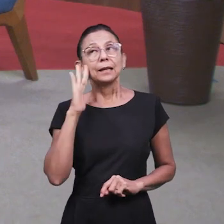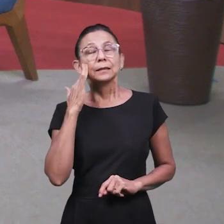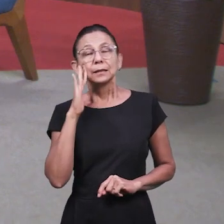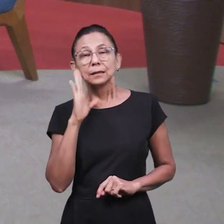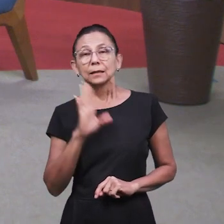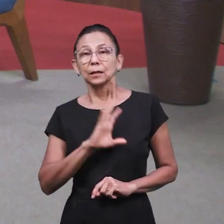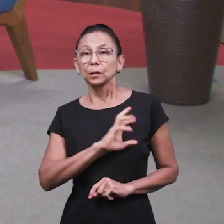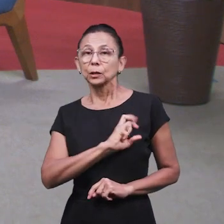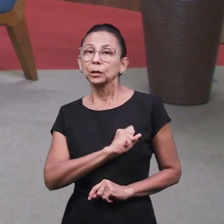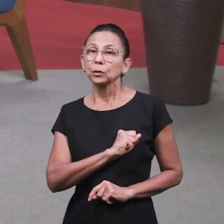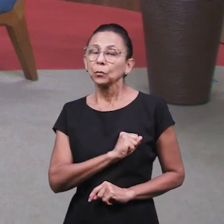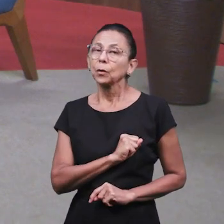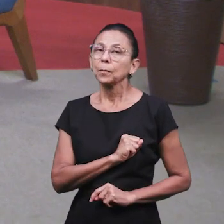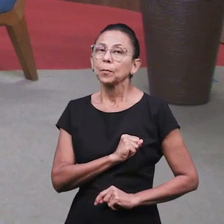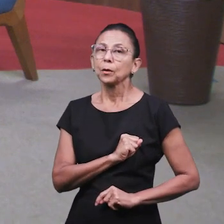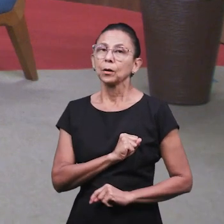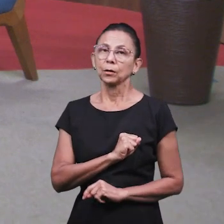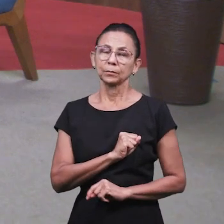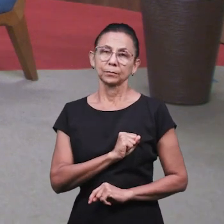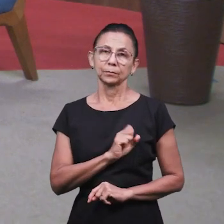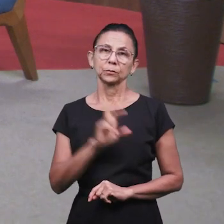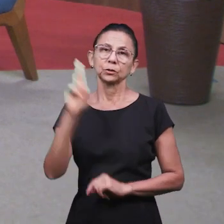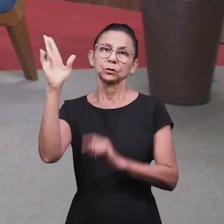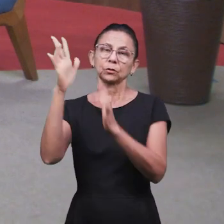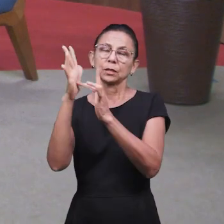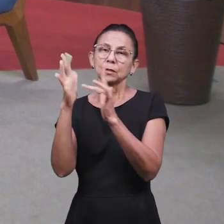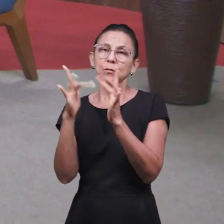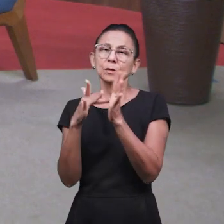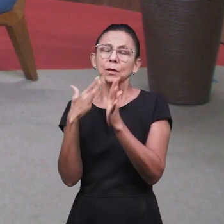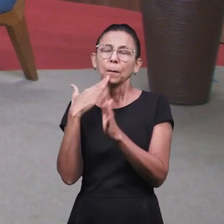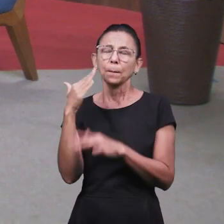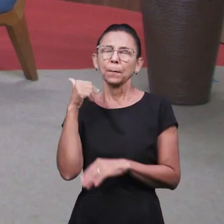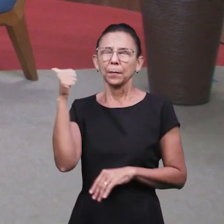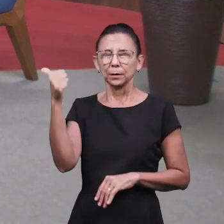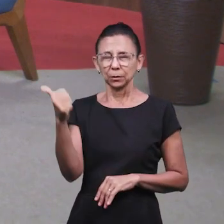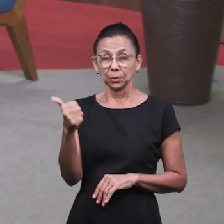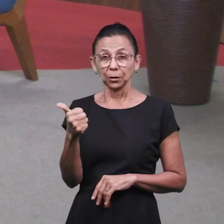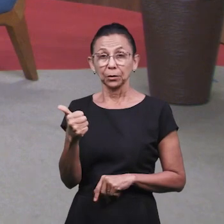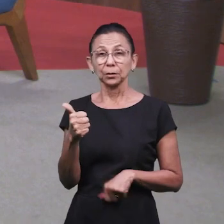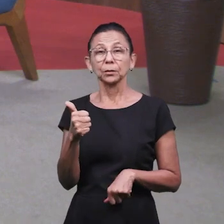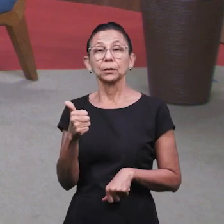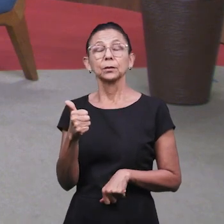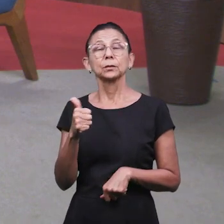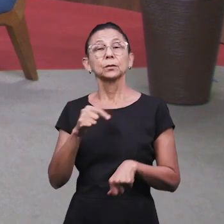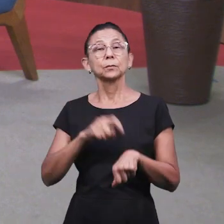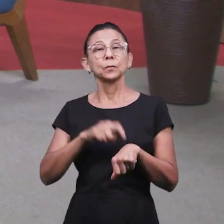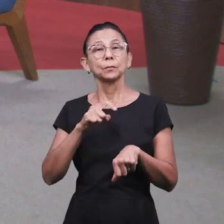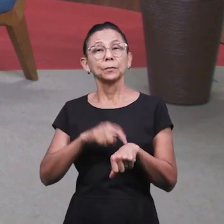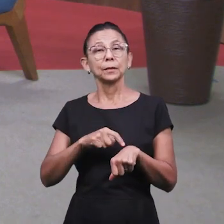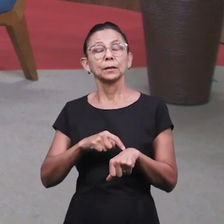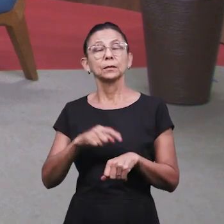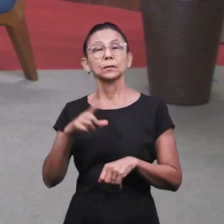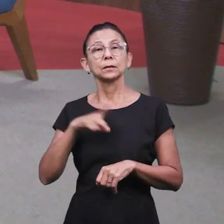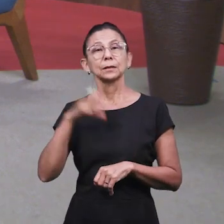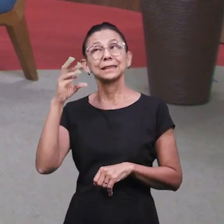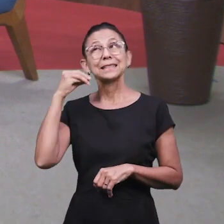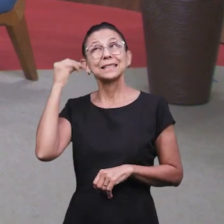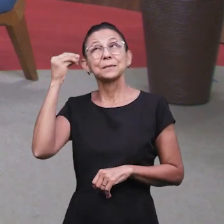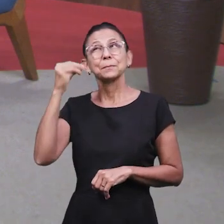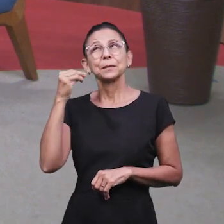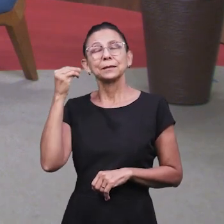qualquer alegria do mundo quando ele tem a experiência com este amor, quando ele tem a experiência